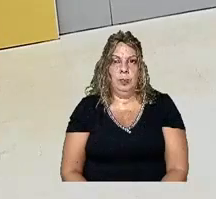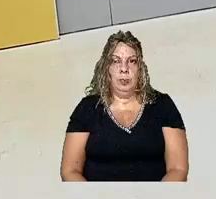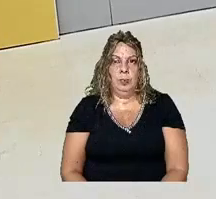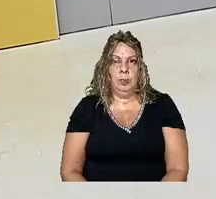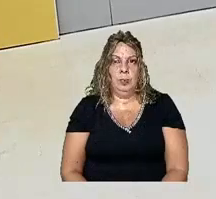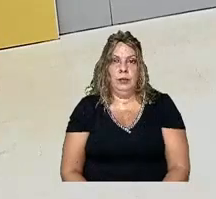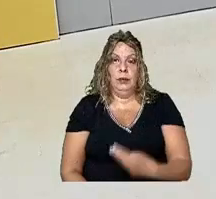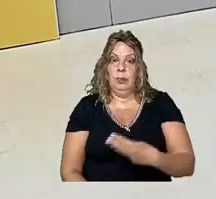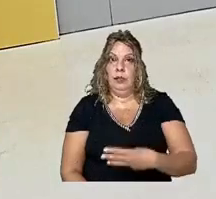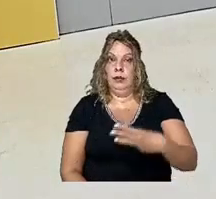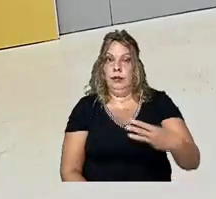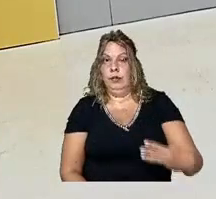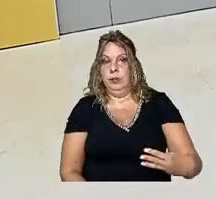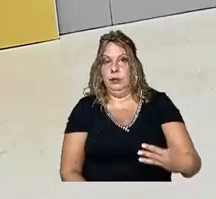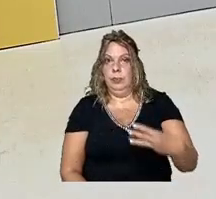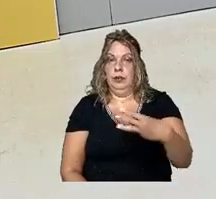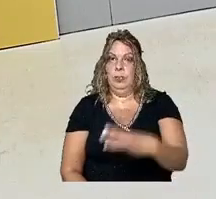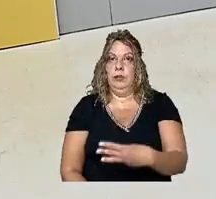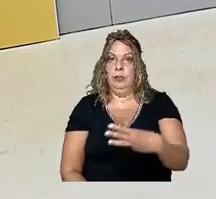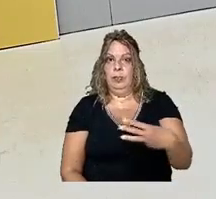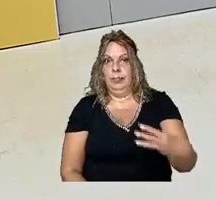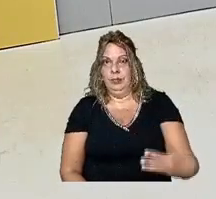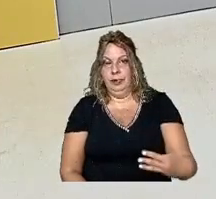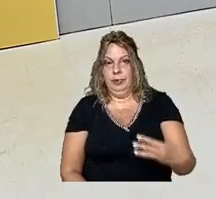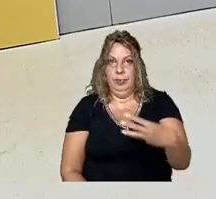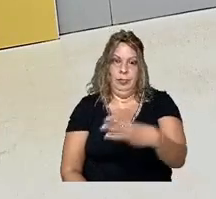5847455111 e agora 33.